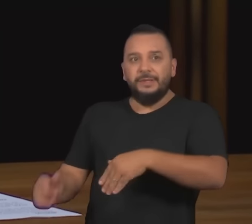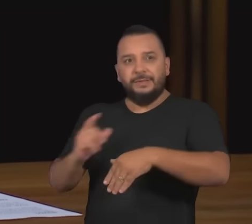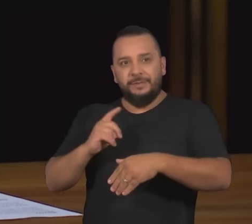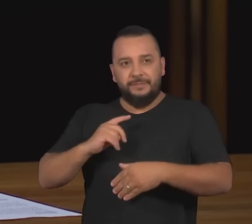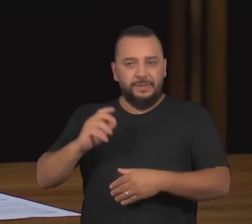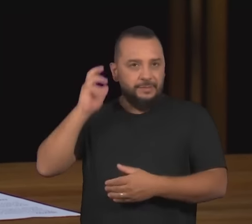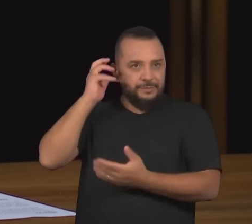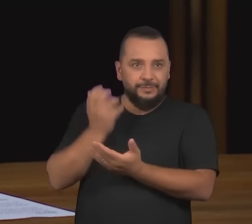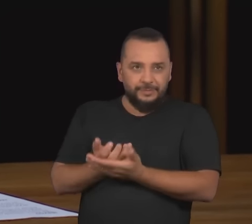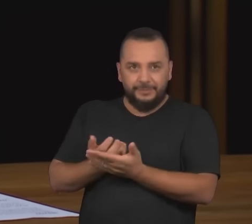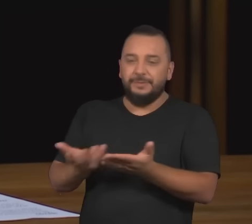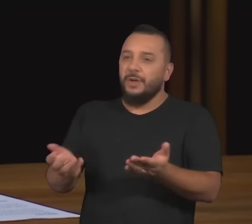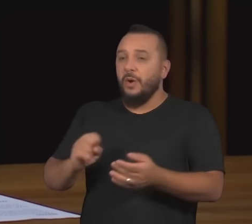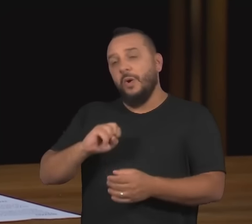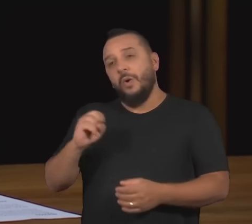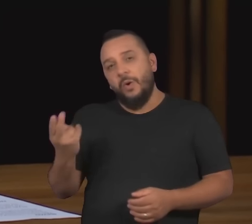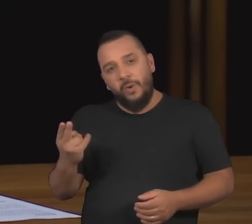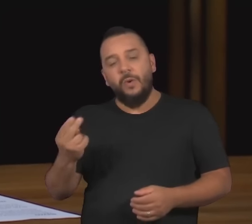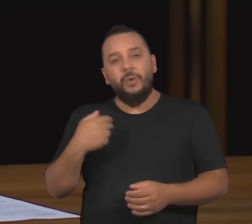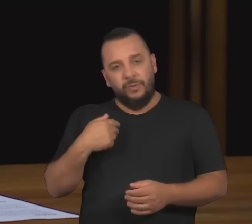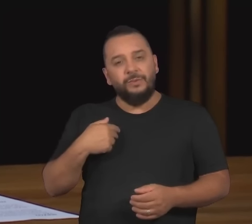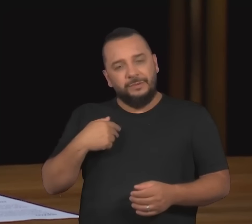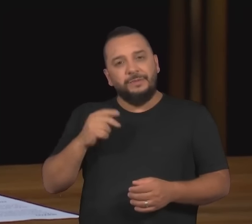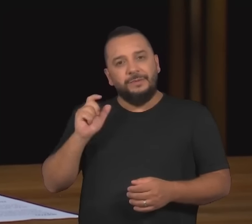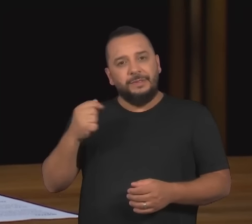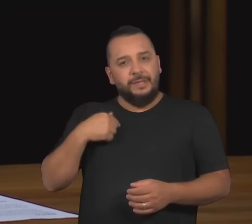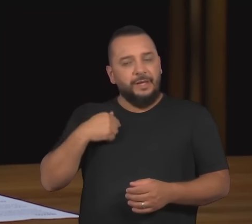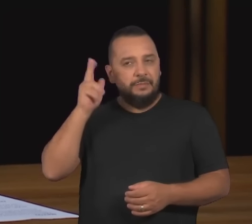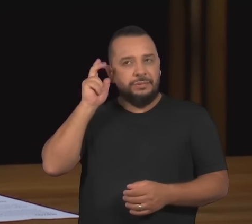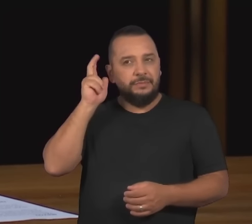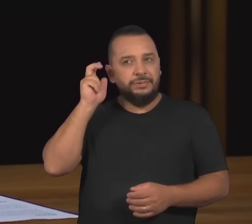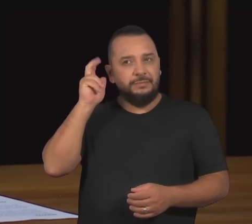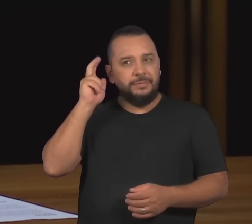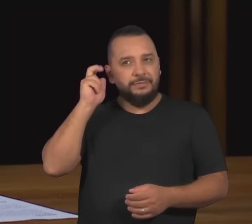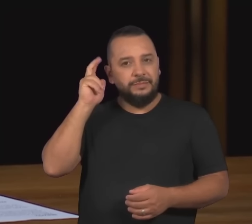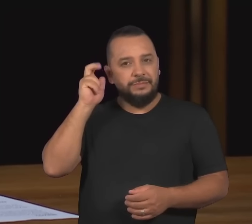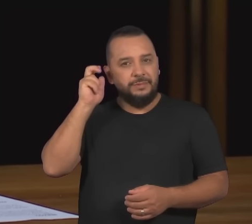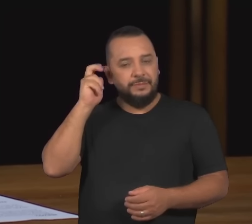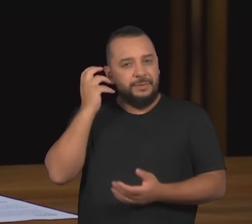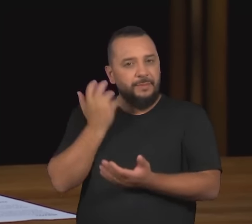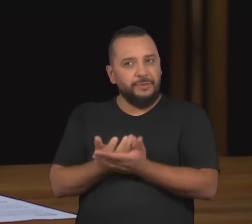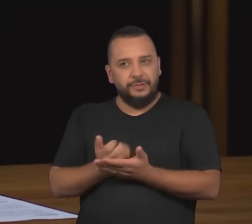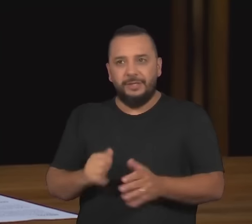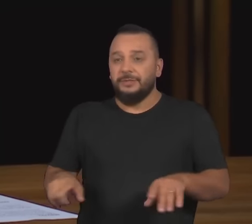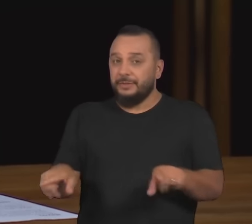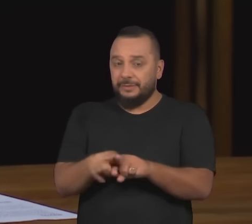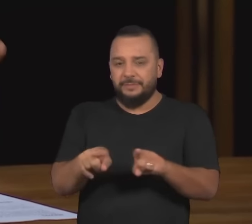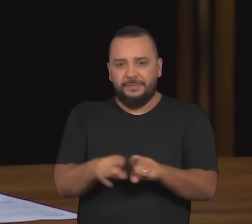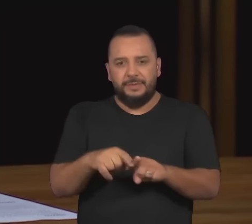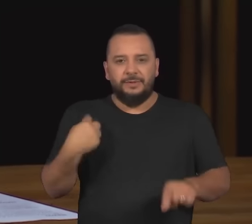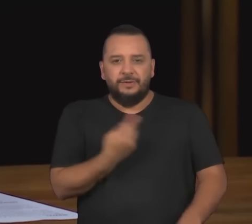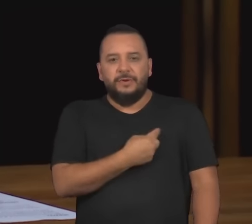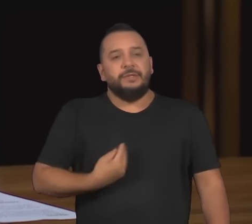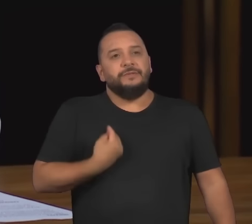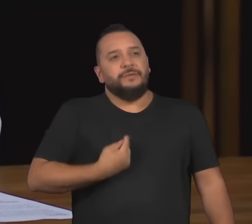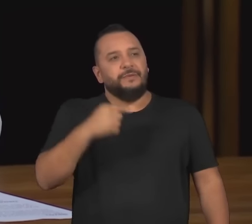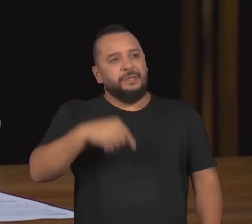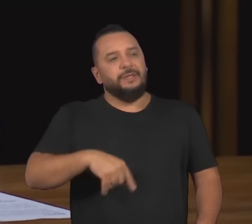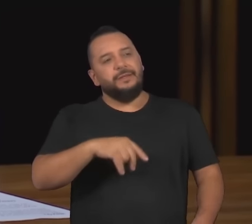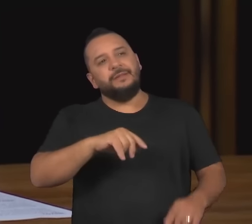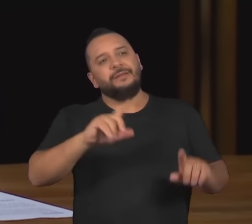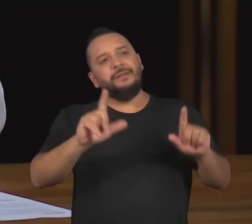Play ou em versão podcast no seu tocador preferido. O Skylab, nós estamos aqui numa TV